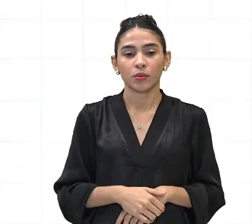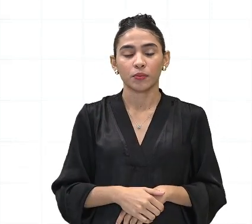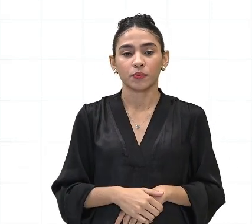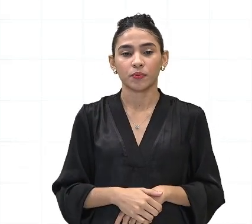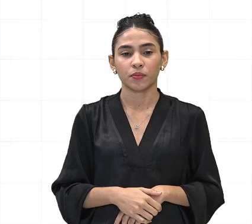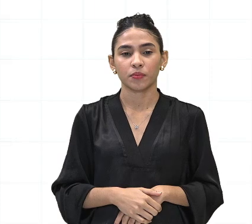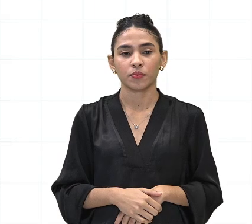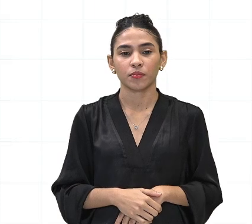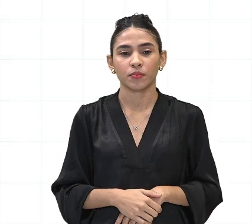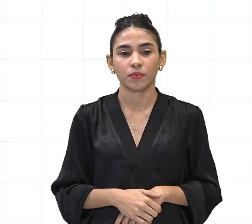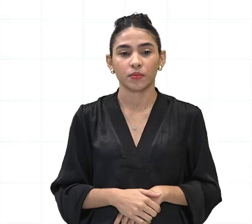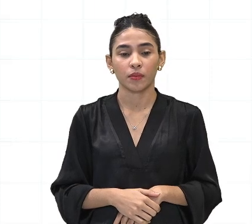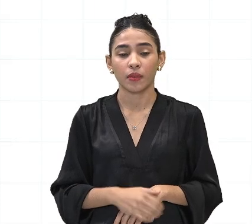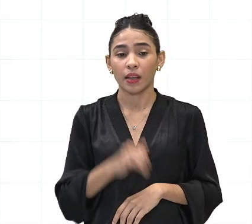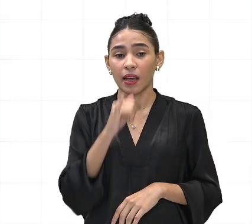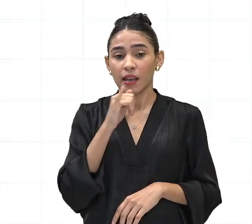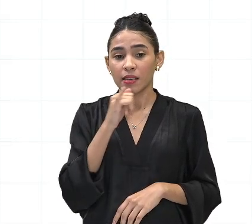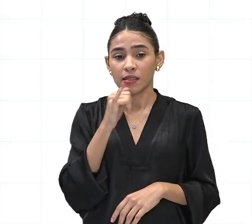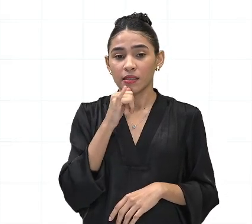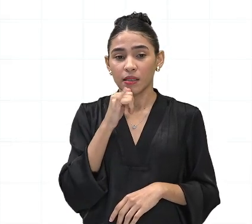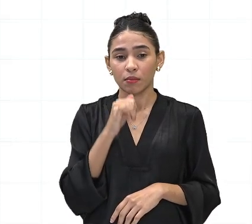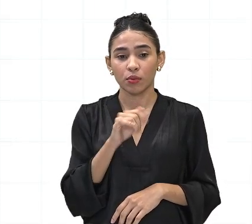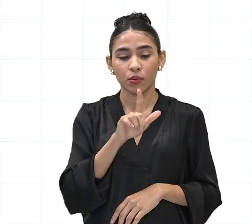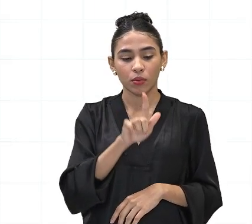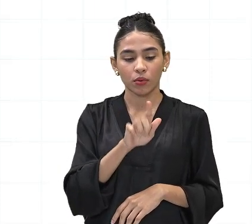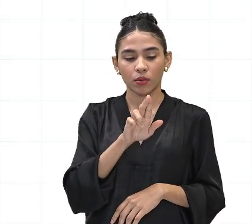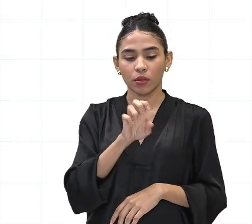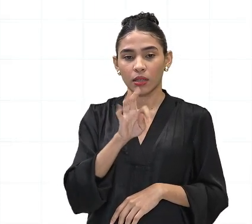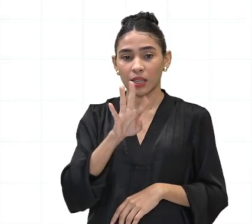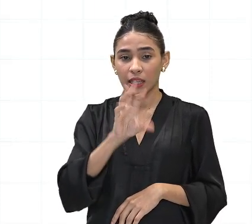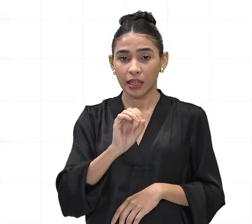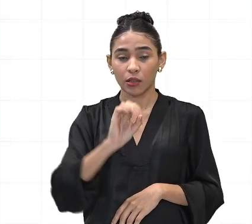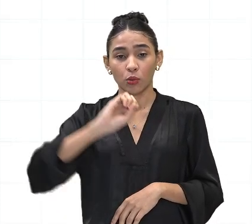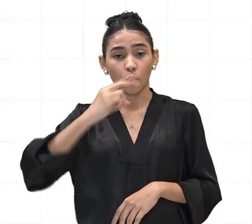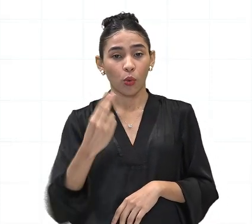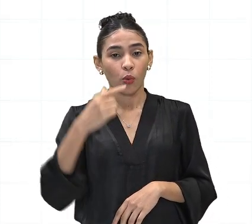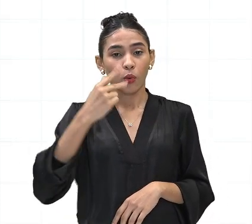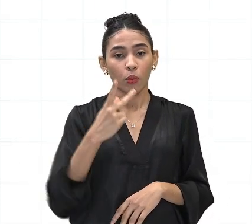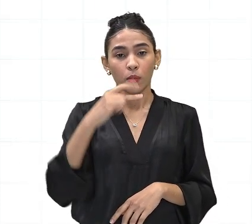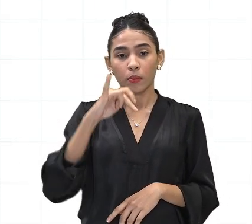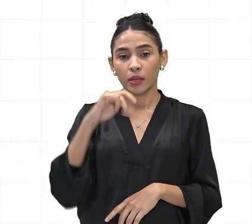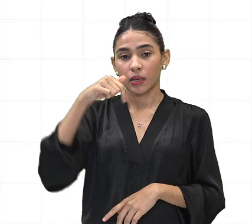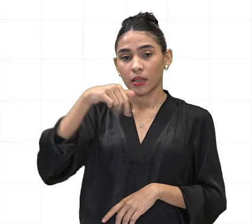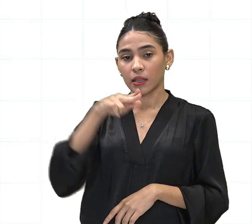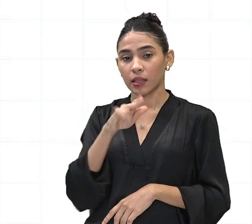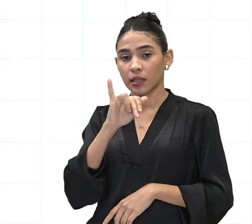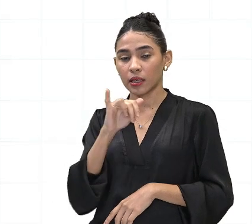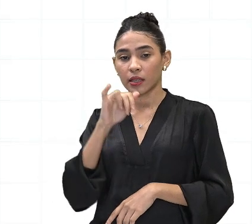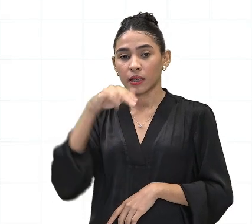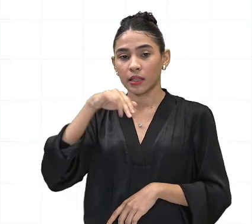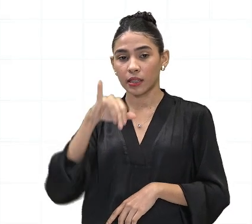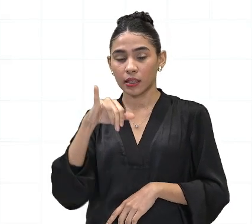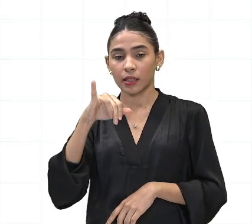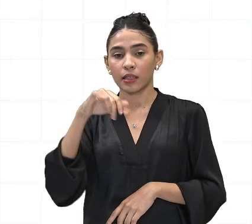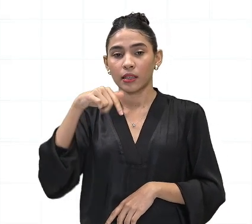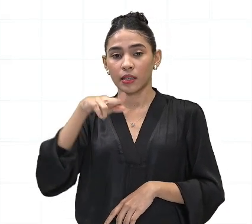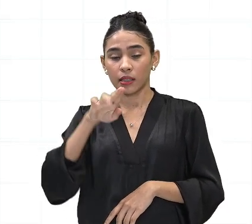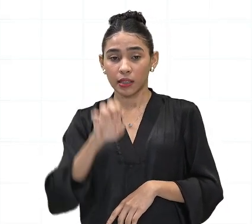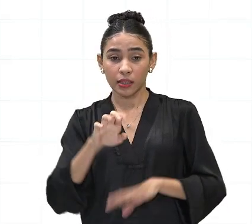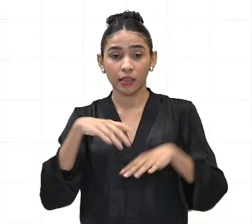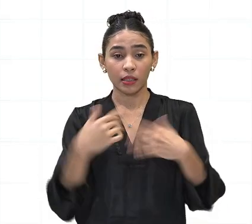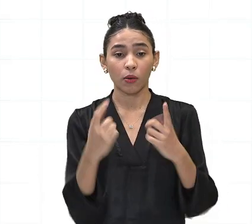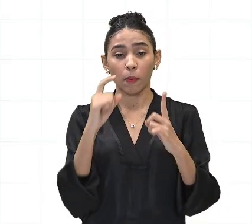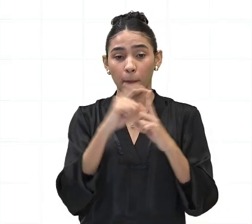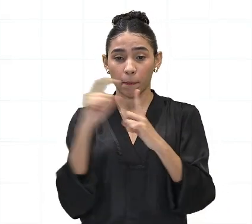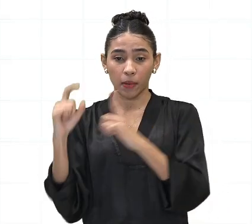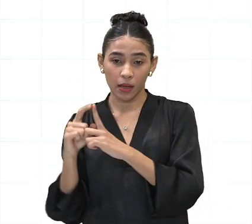aqui piquenique ou gueto, algumas palavras que já foram agregadas. Estas palavras, a que se chama